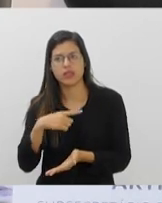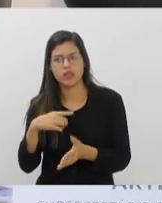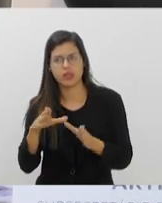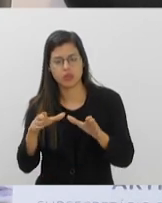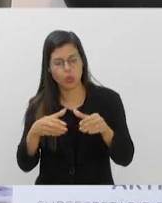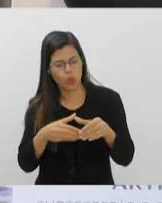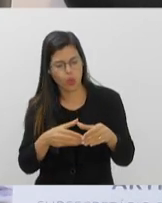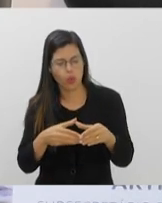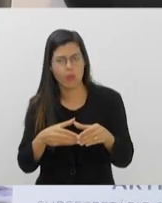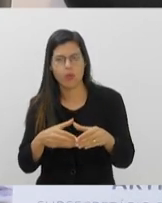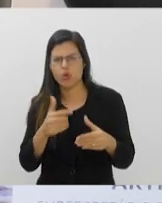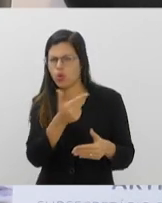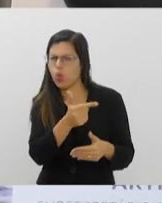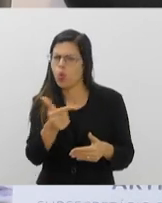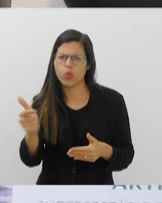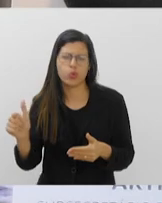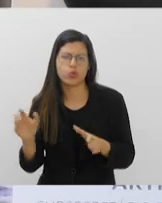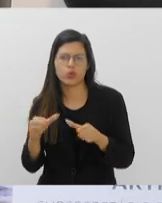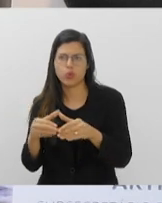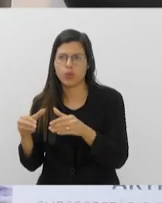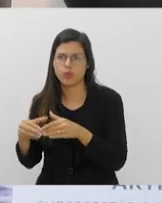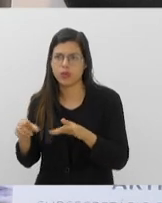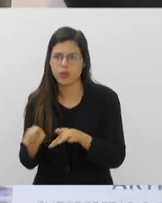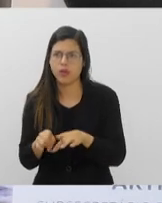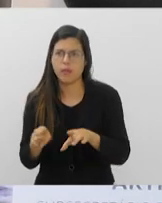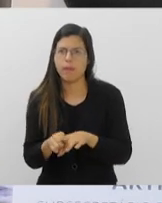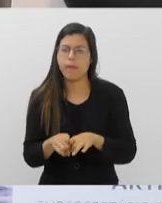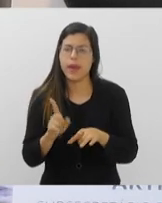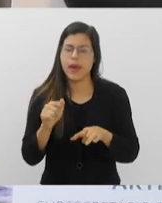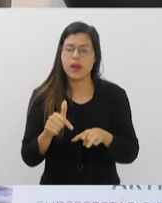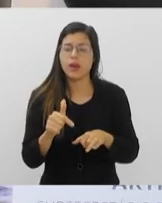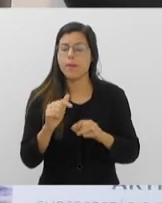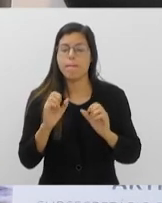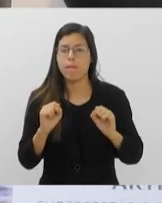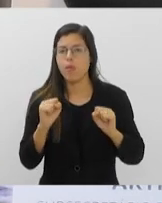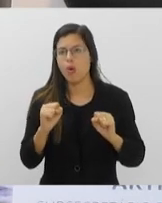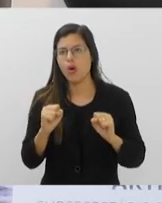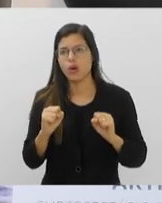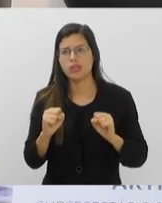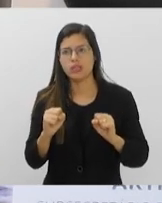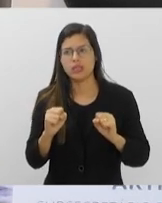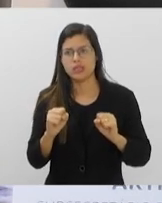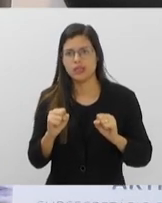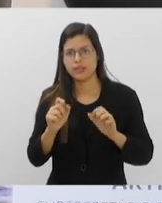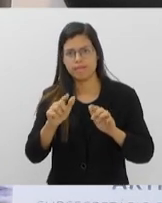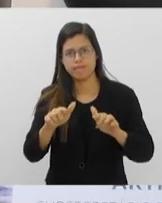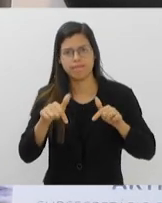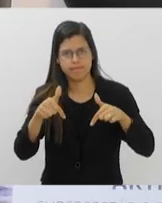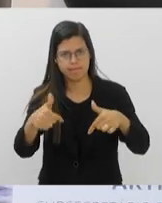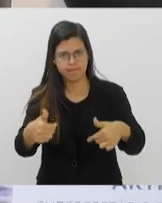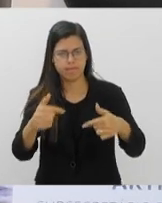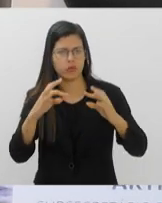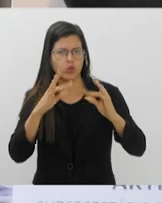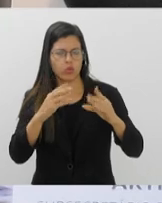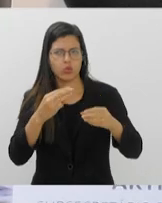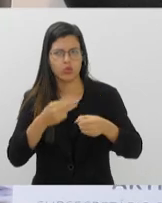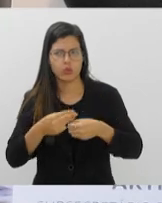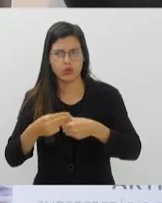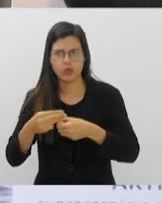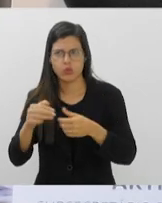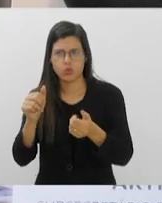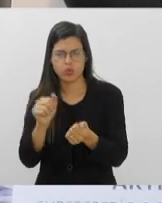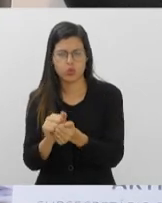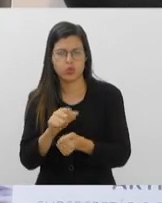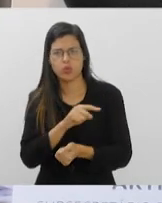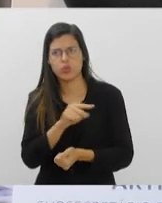out outras frentes que a gente compõe como um canal para que a gente possa eh estar atuando em todos os municípios junto com vocês